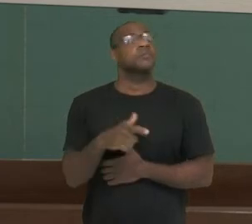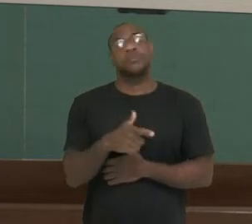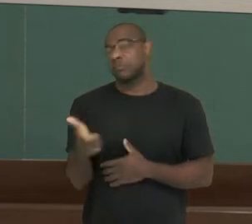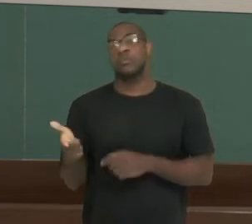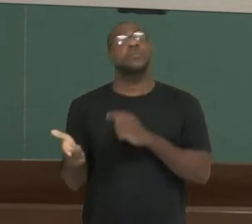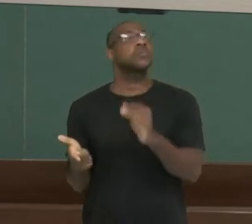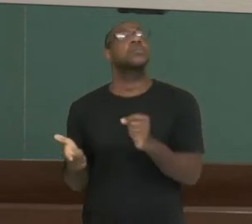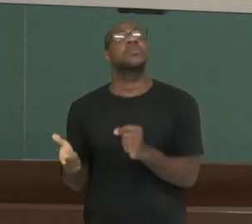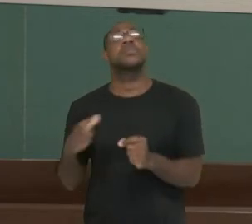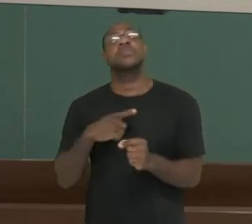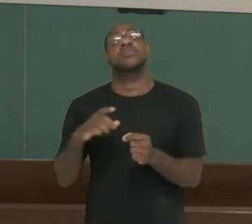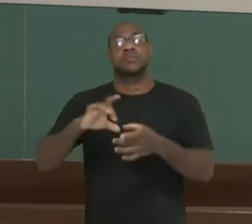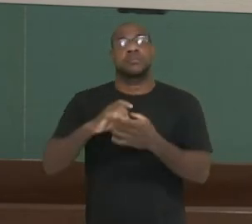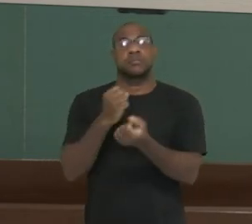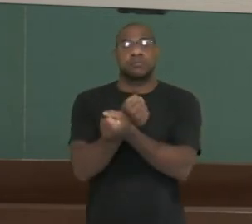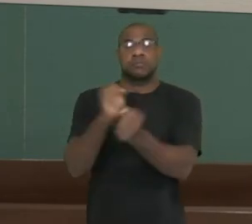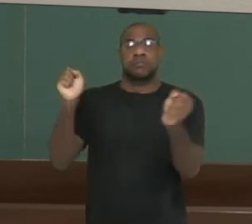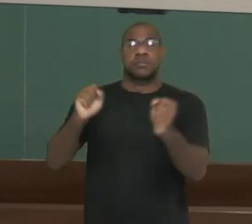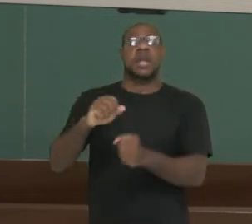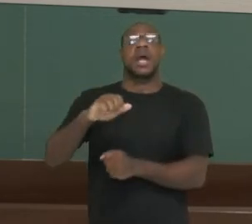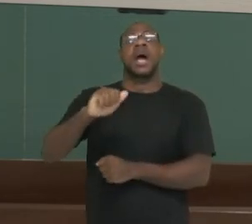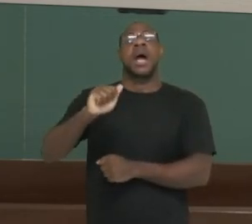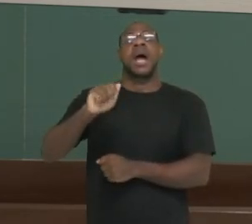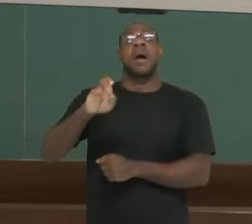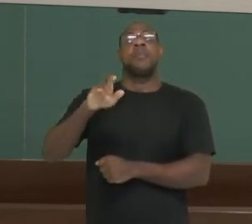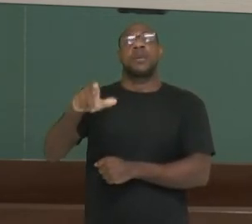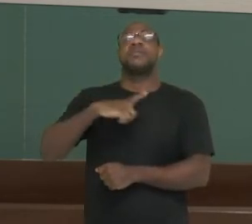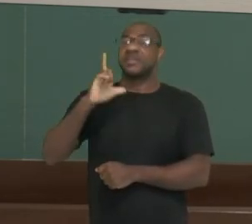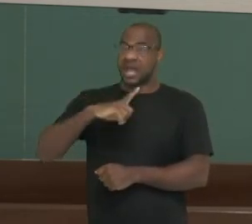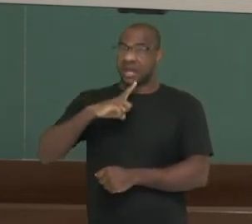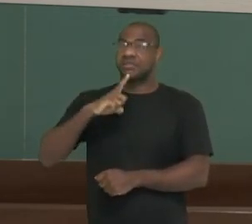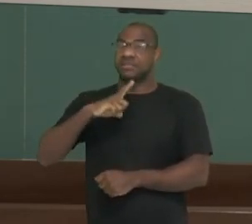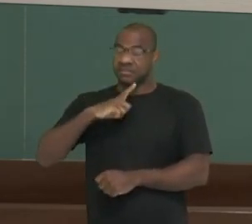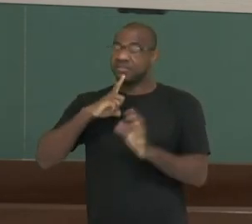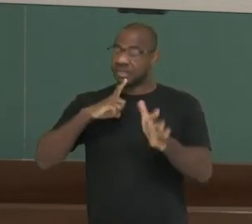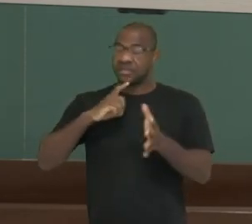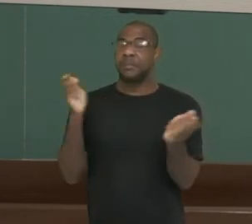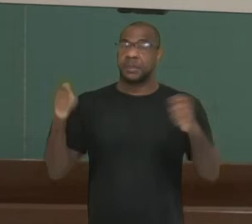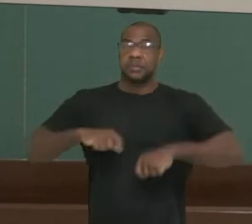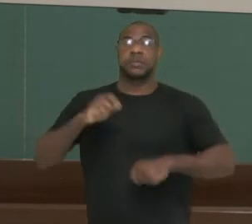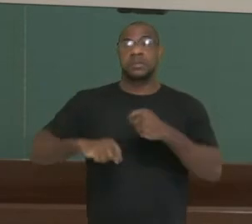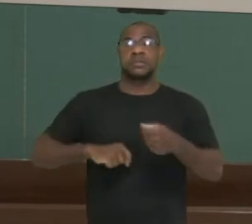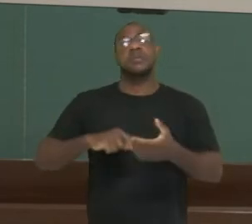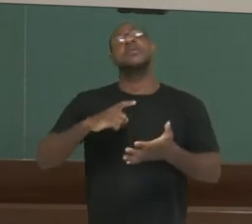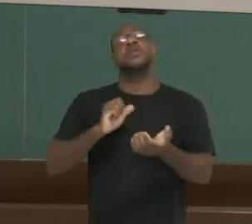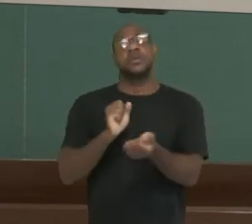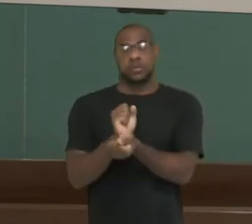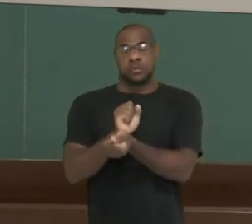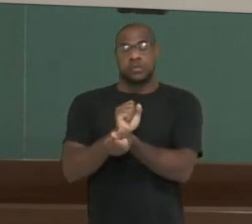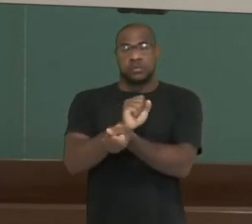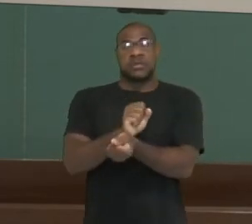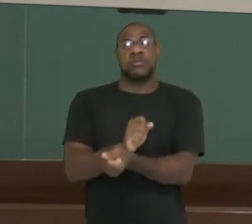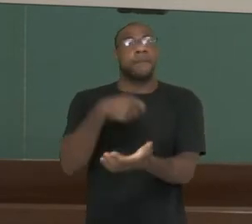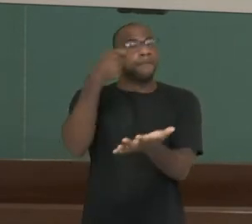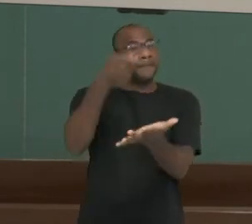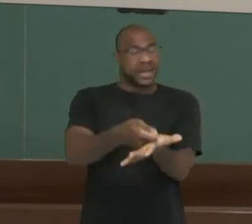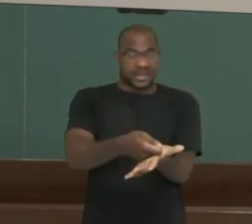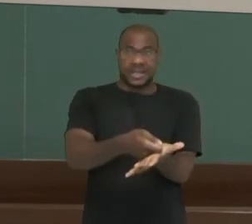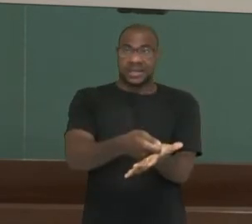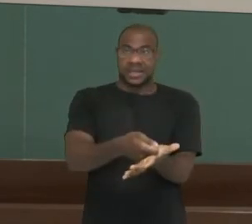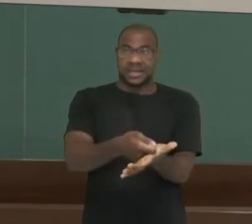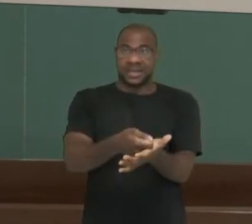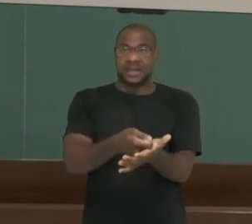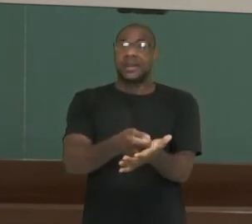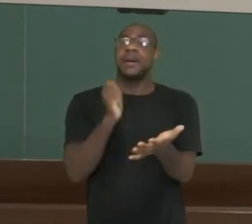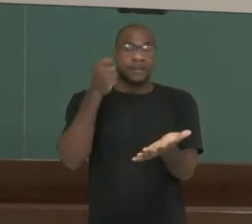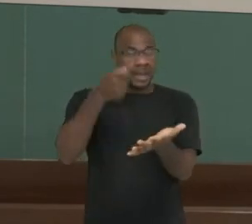ainda se abolido a escravidão, mas já existia a possibilidade de um escravo pagar pela